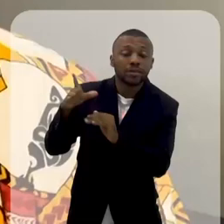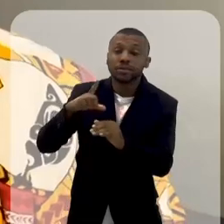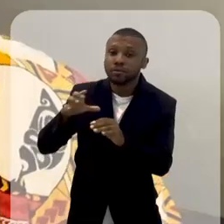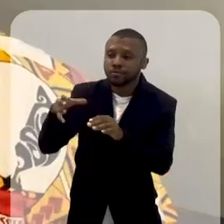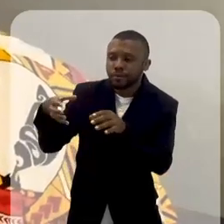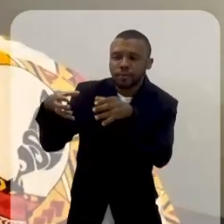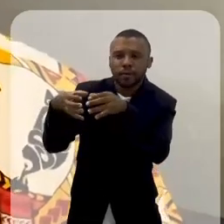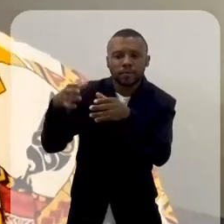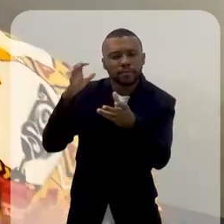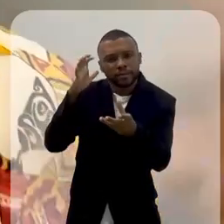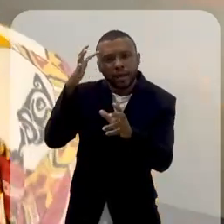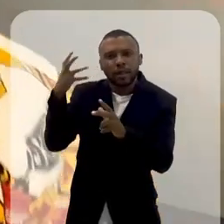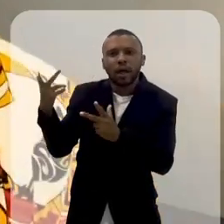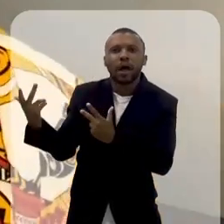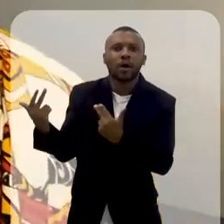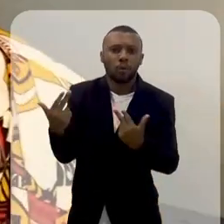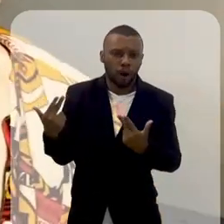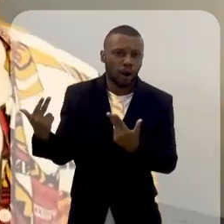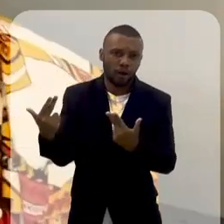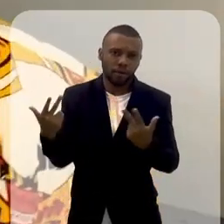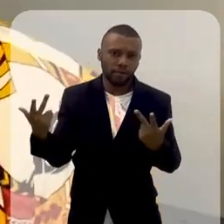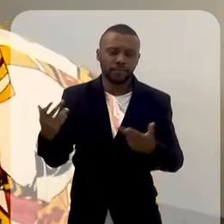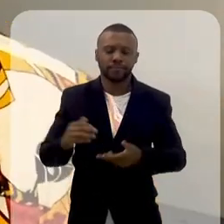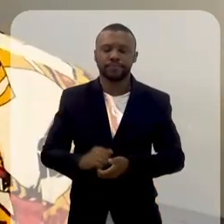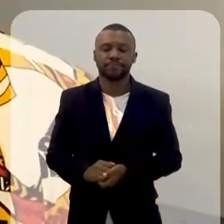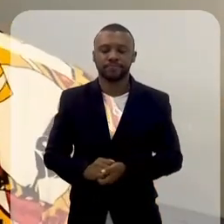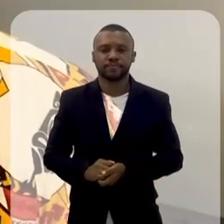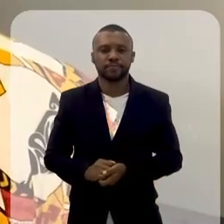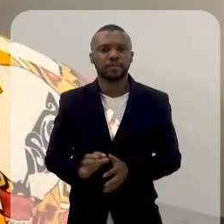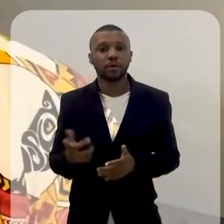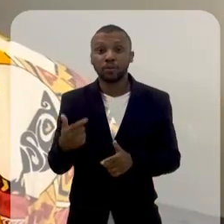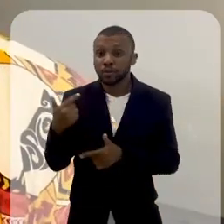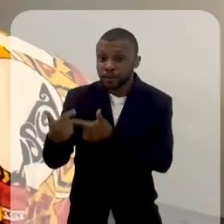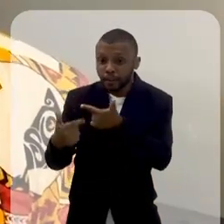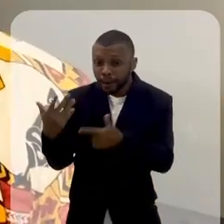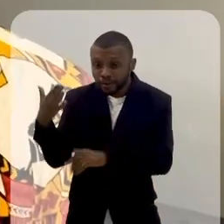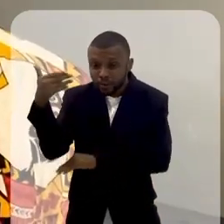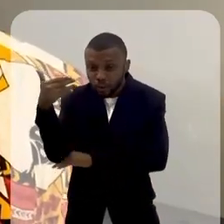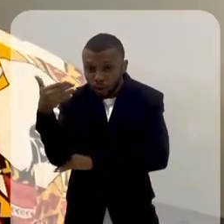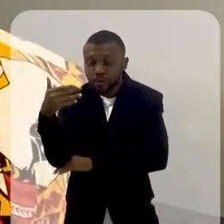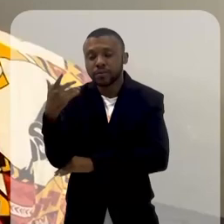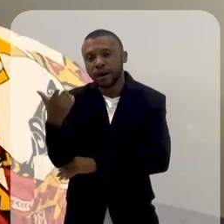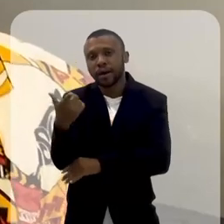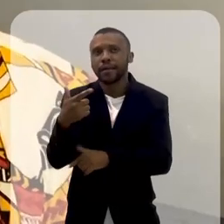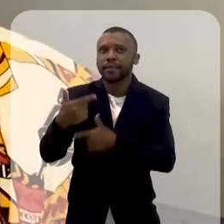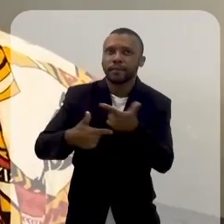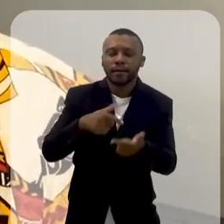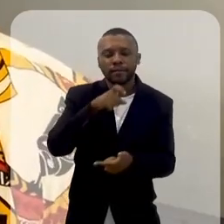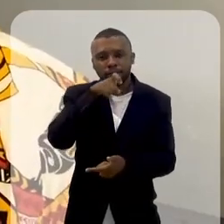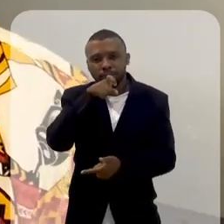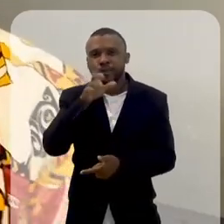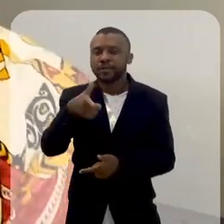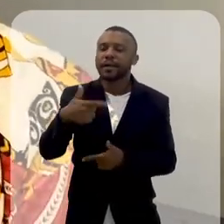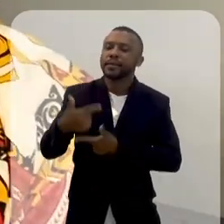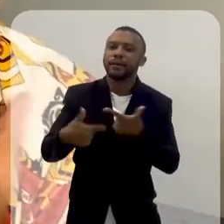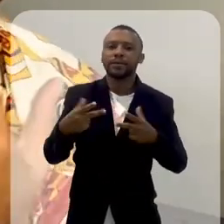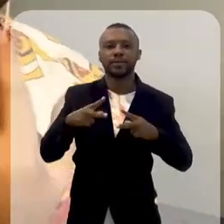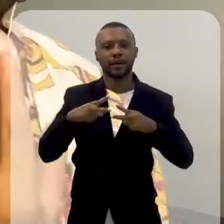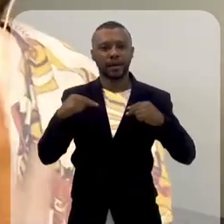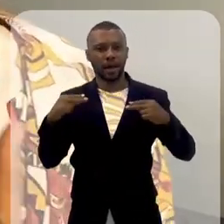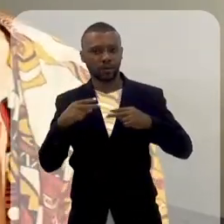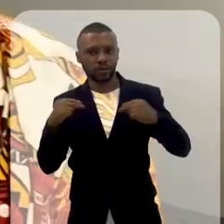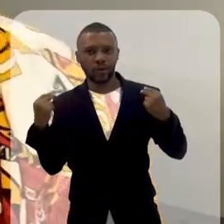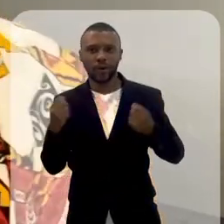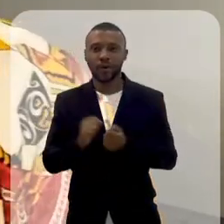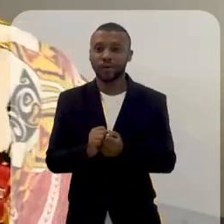dele, dormia na casa dele, porque tinha uma galera nessa situação, né? E quando eu não trabalhava no hostel, eu pegava bico. Já fiz animação de festa,